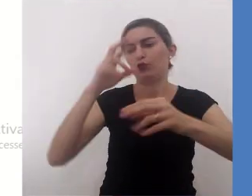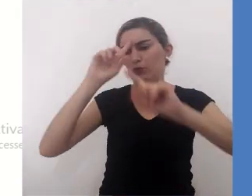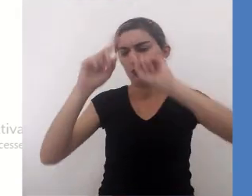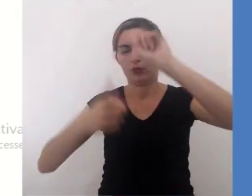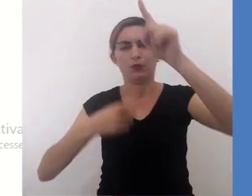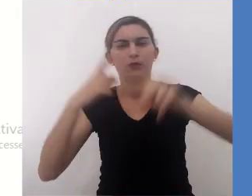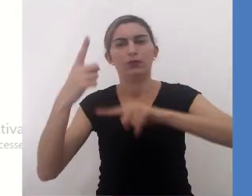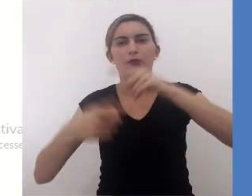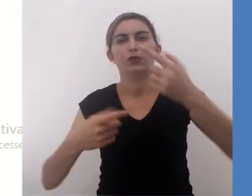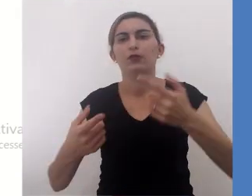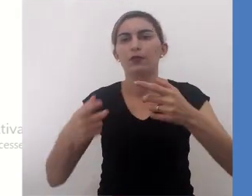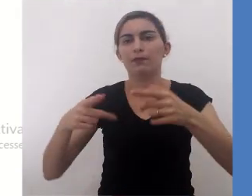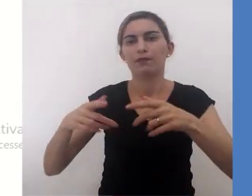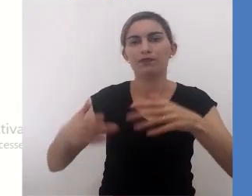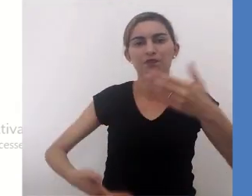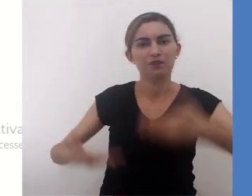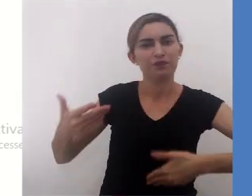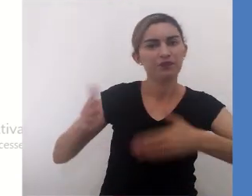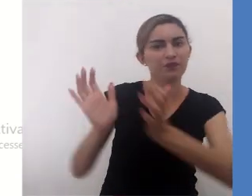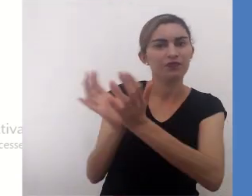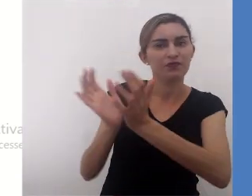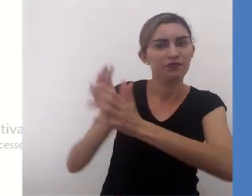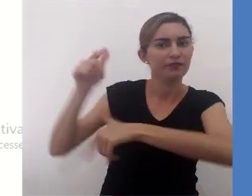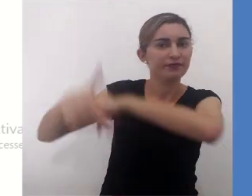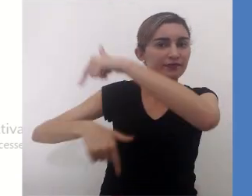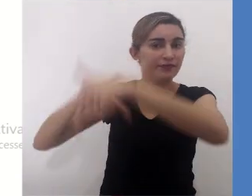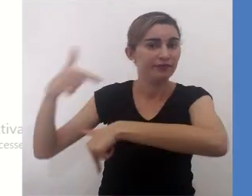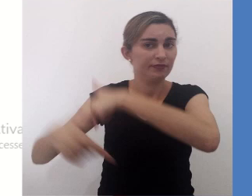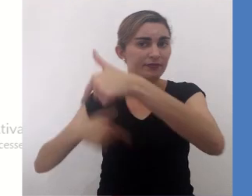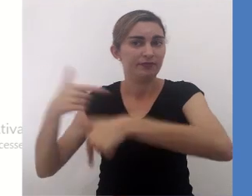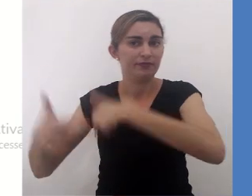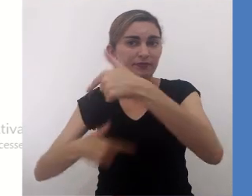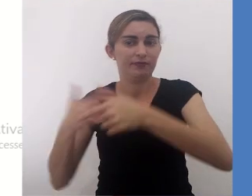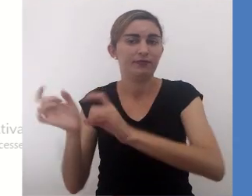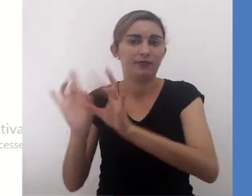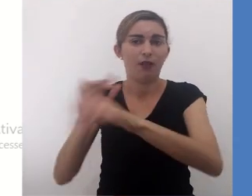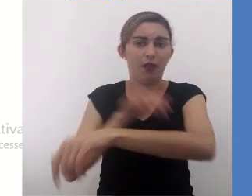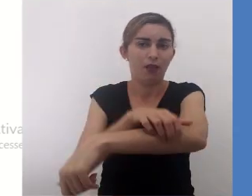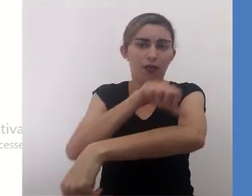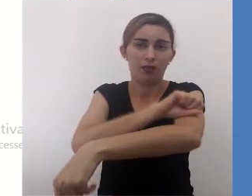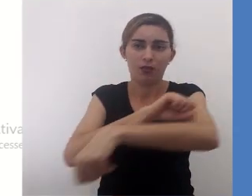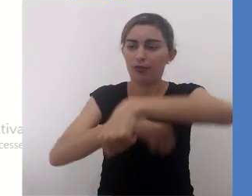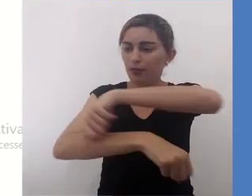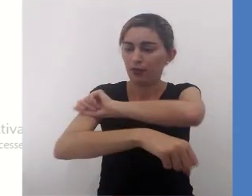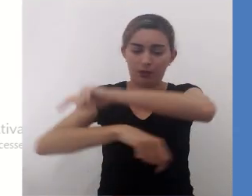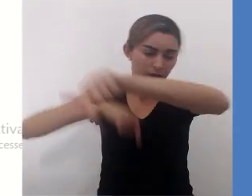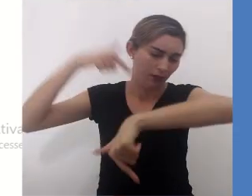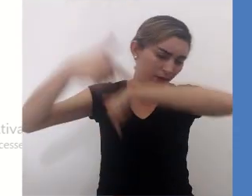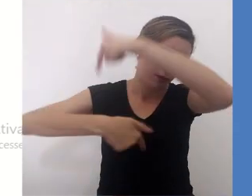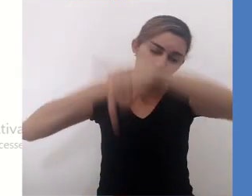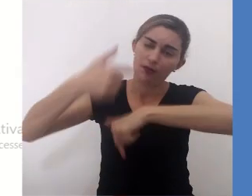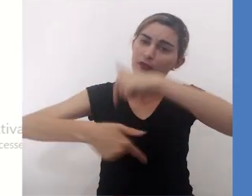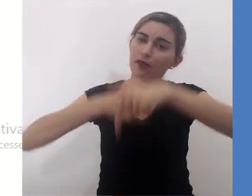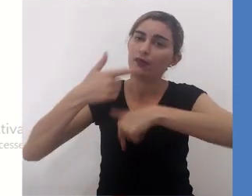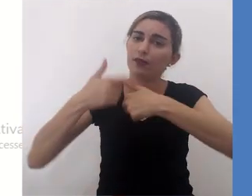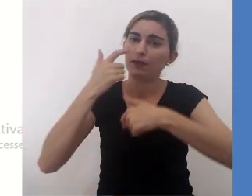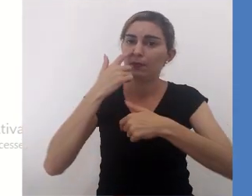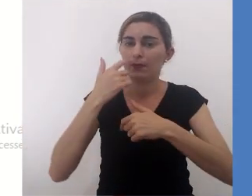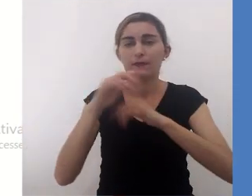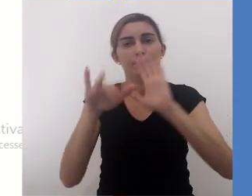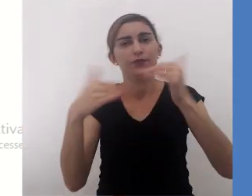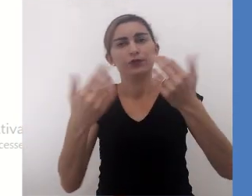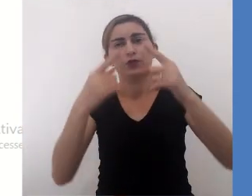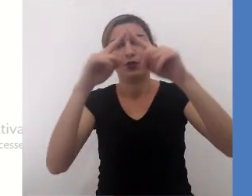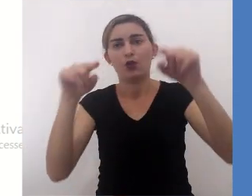trabalho. Proletariado, trabalhadores que vendem a sua força de trabalho aos burgueses. Aí vem a